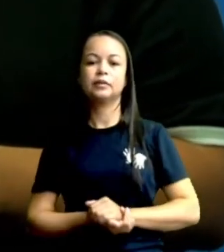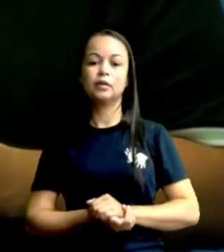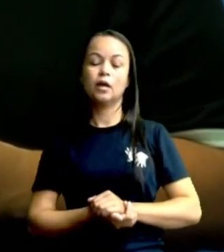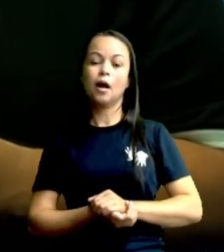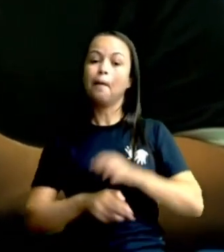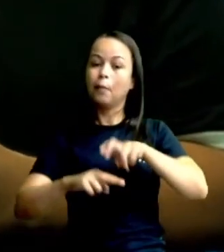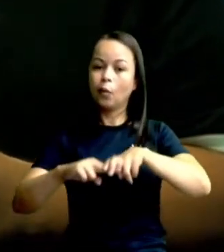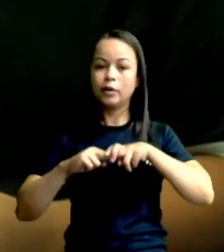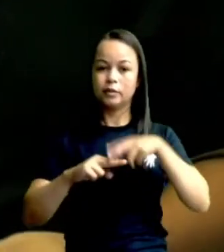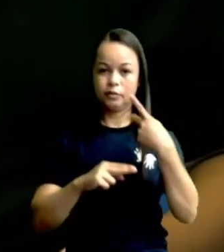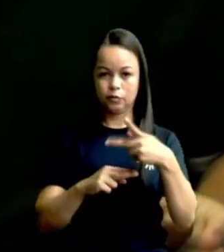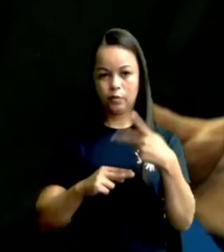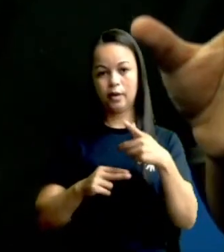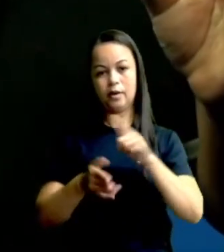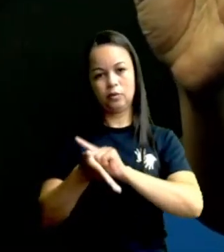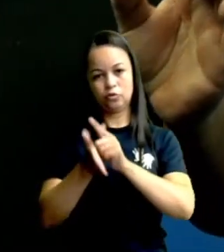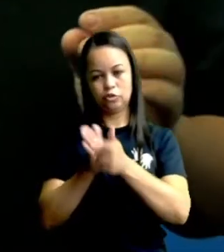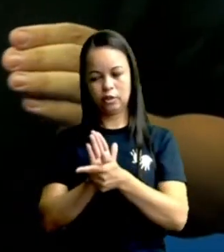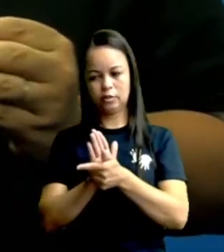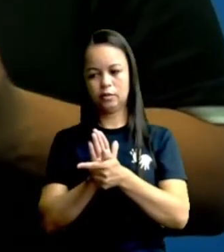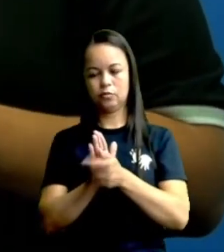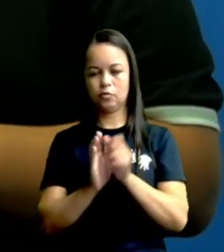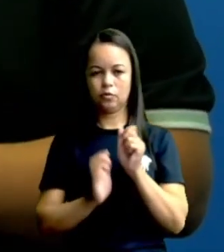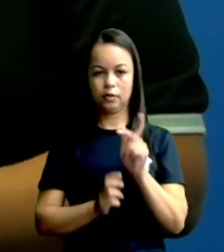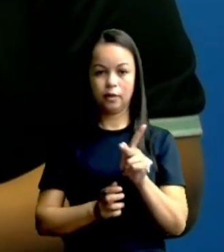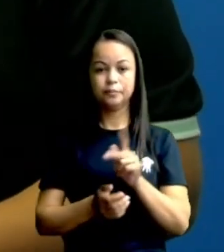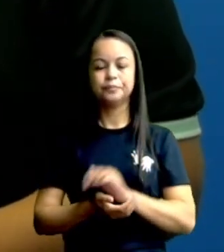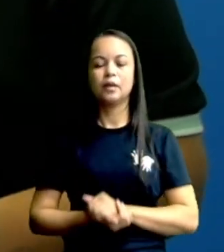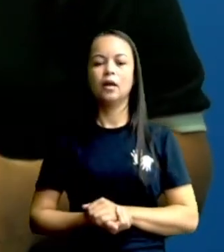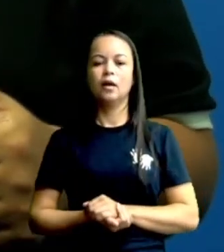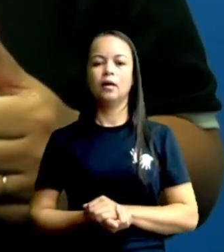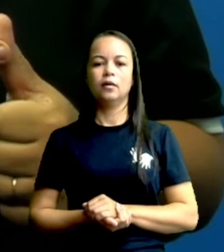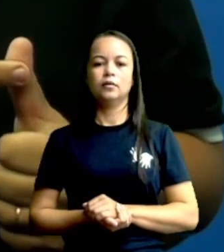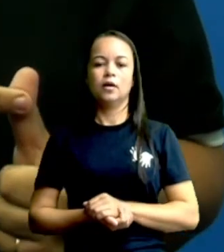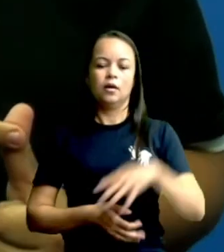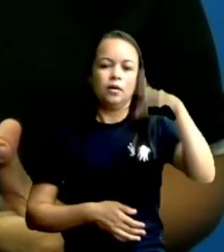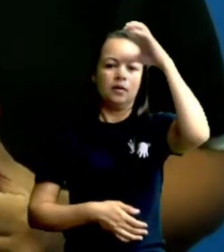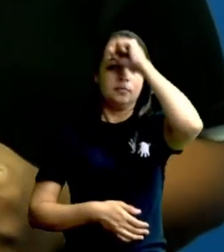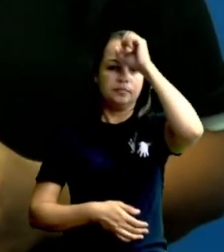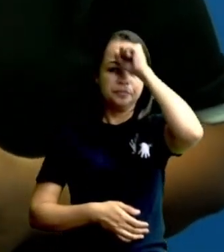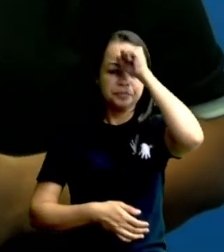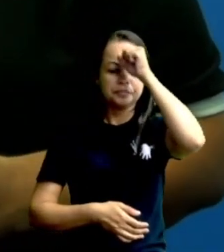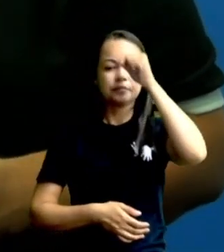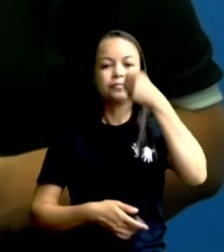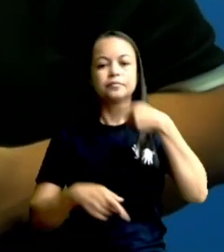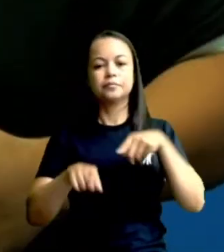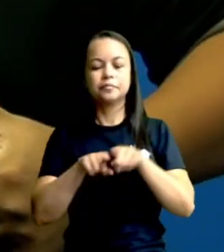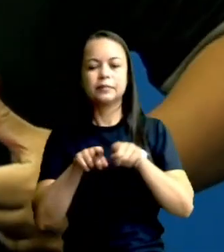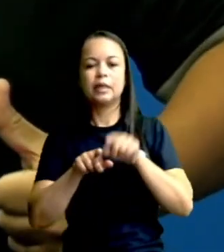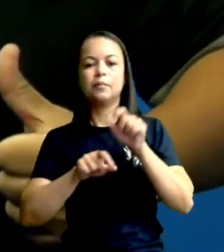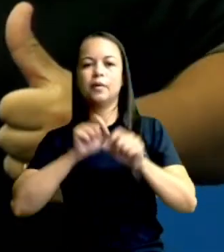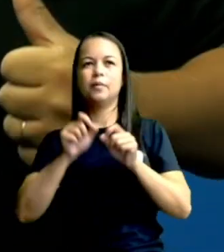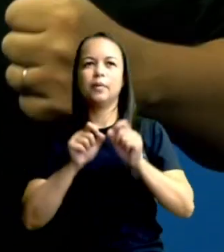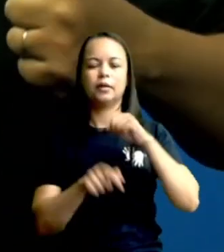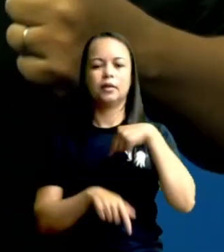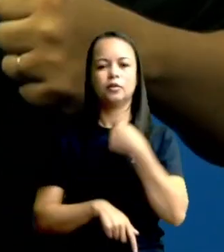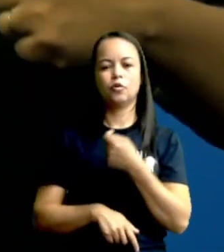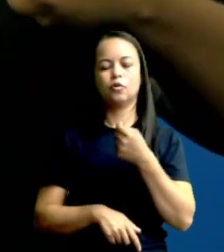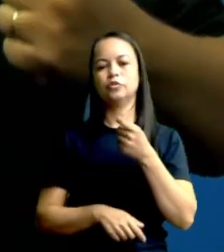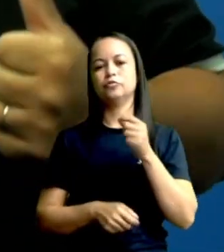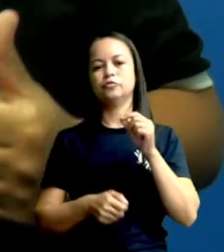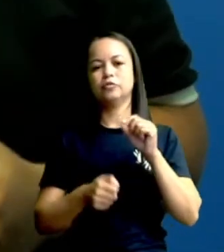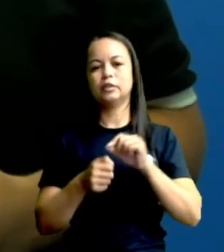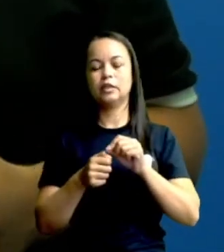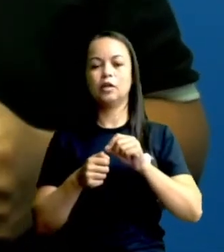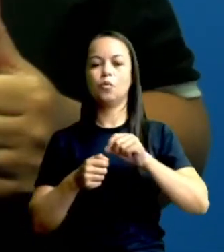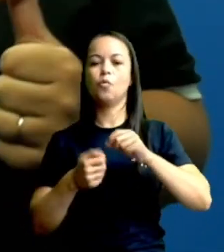um gênero, tá certo, gente? E aprendemos também que para a gente fazer uma